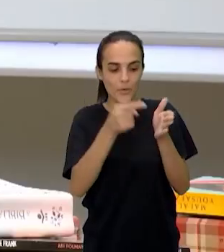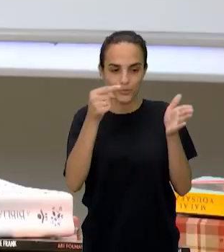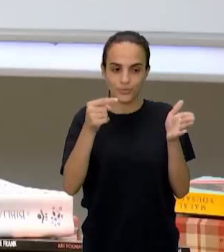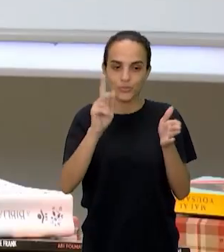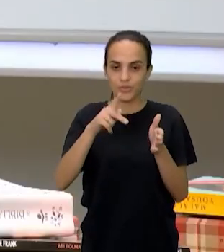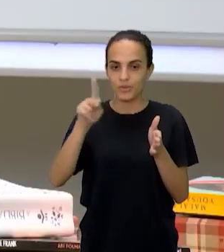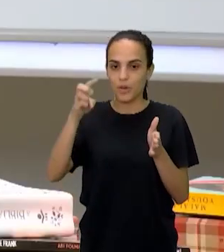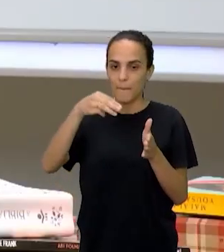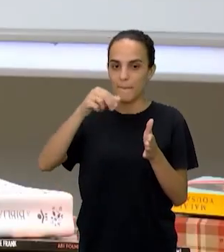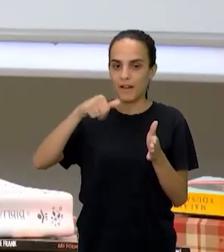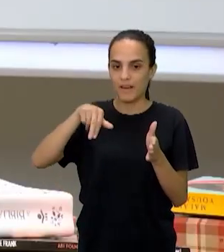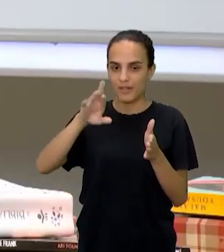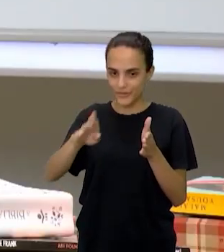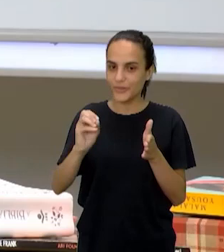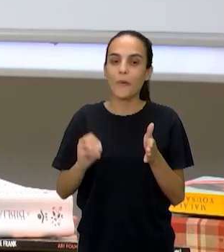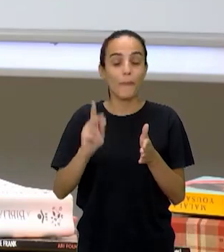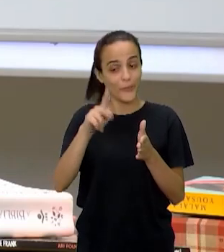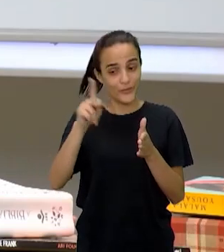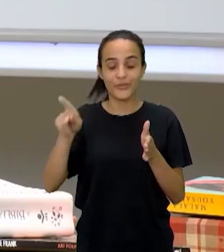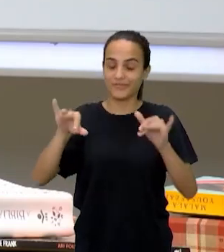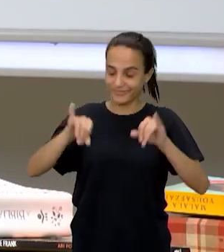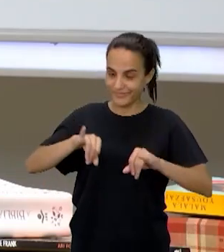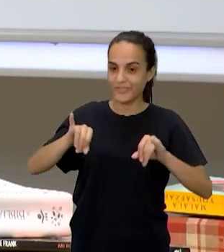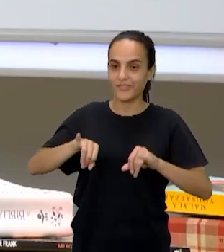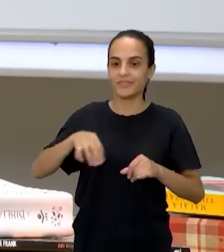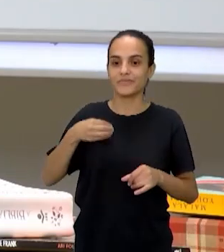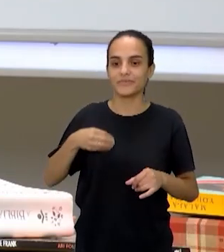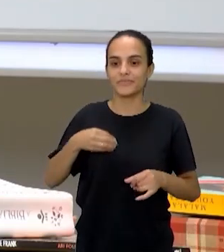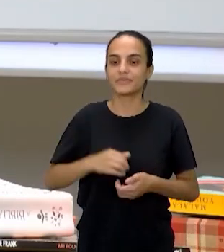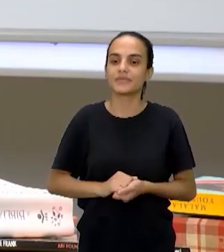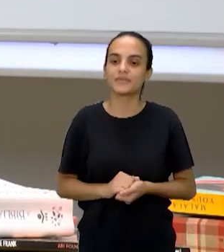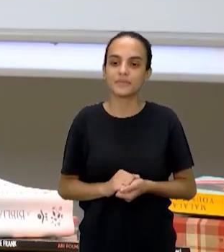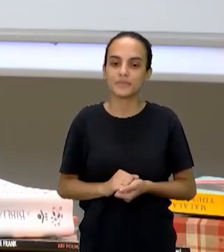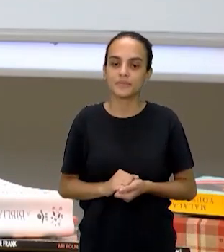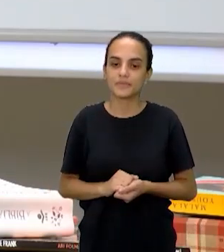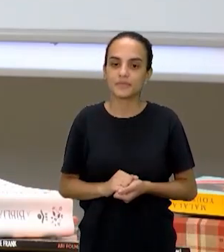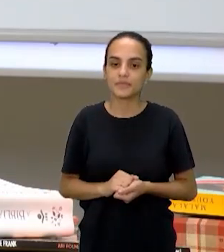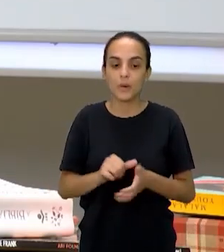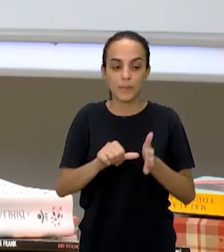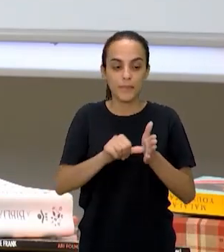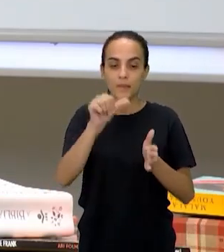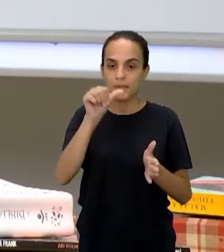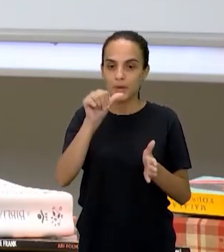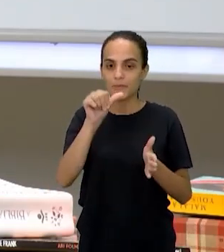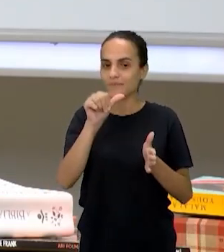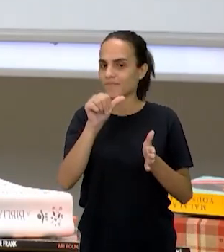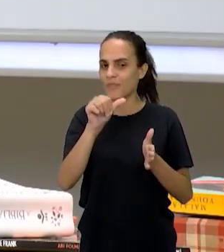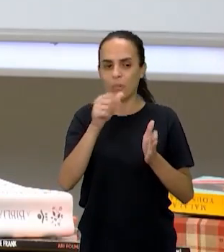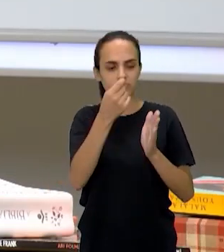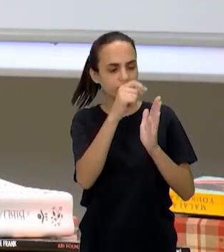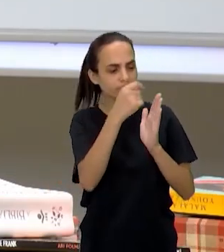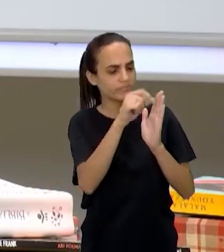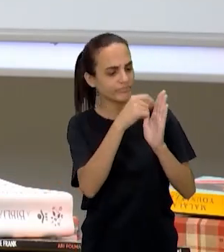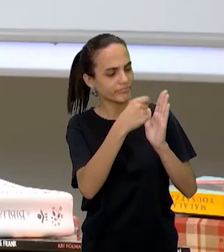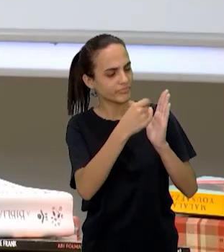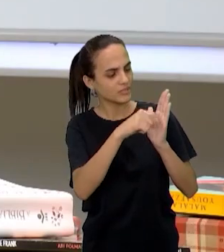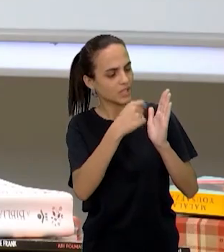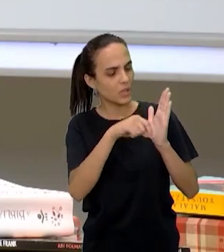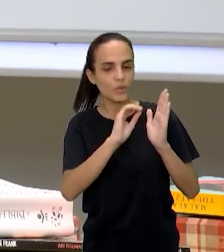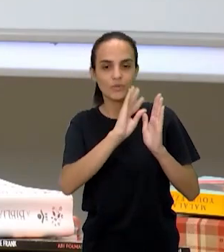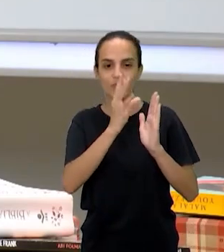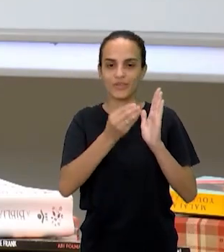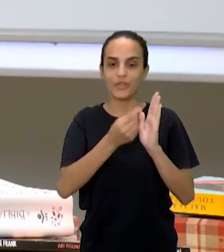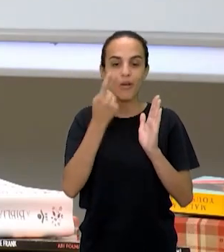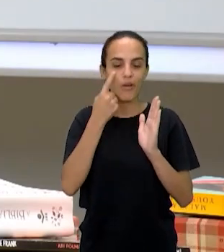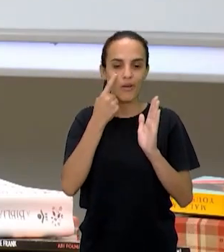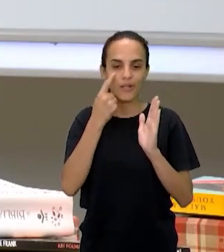para eles verem como o professor sofre na vida. Deixa eu ver se eu acho. O primeiro conto, eu risquei todinho. Agora dá para ver aqui um